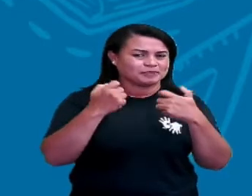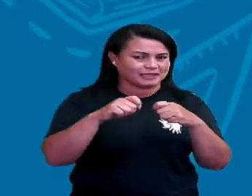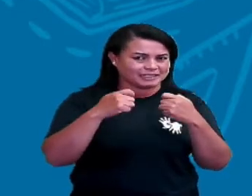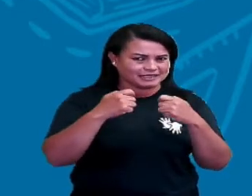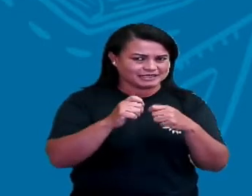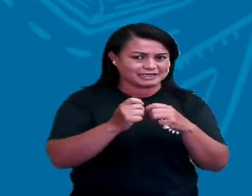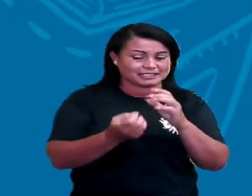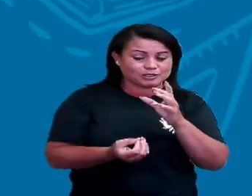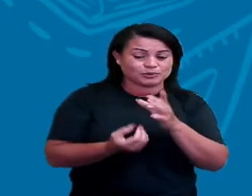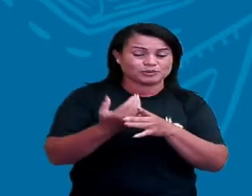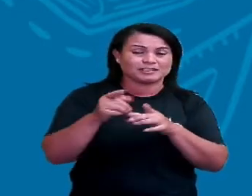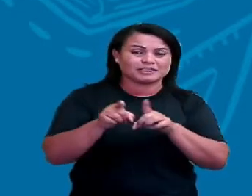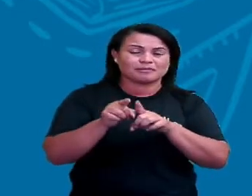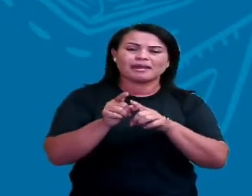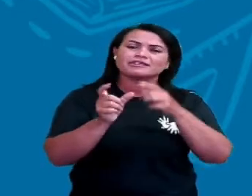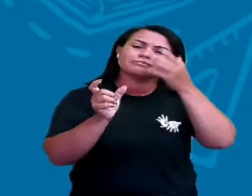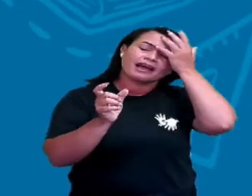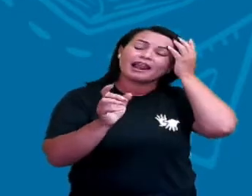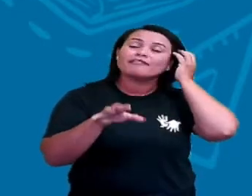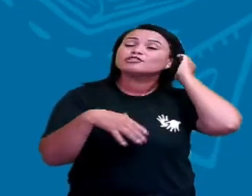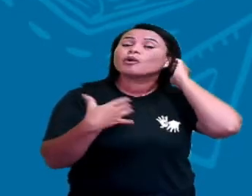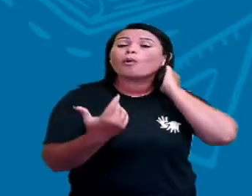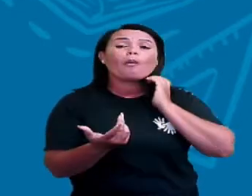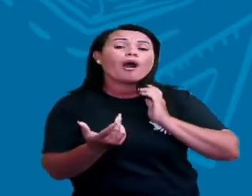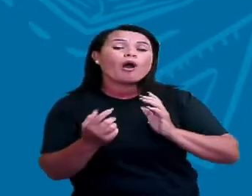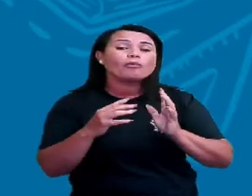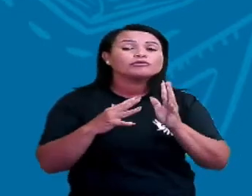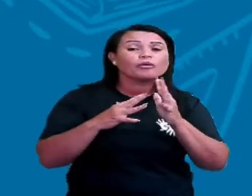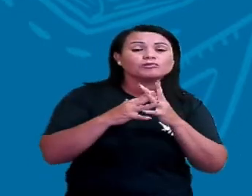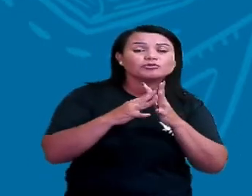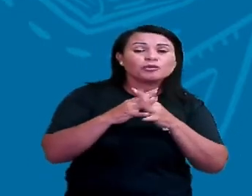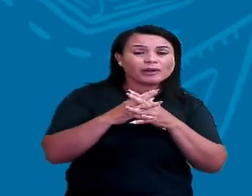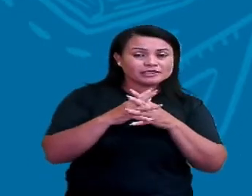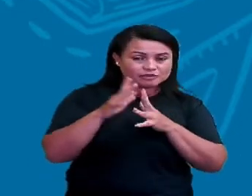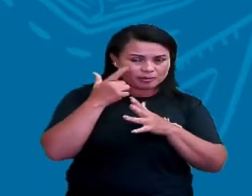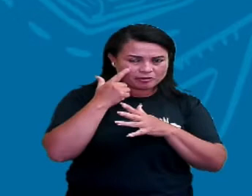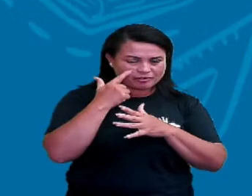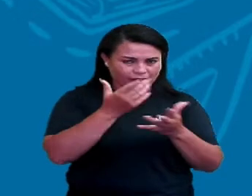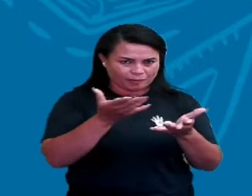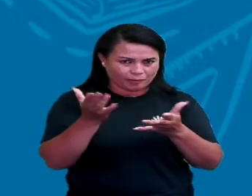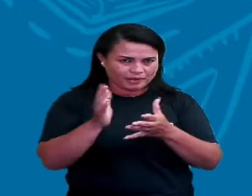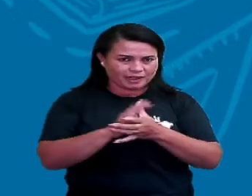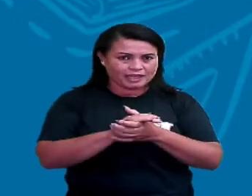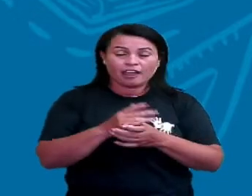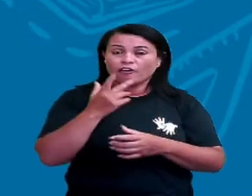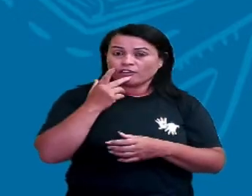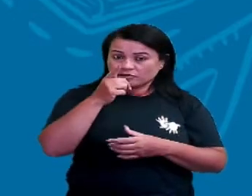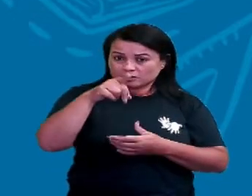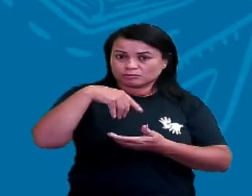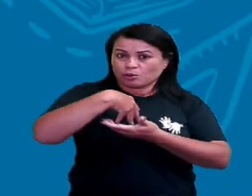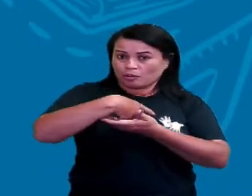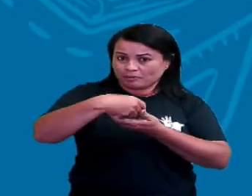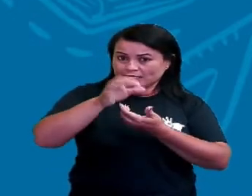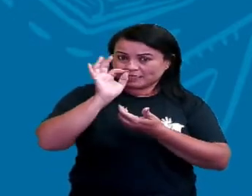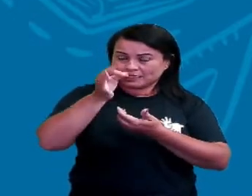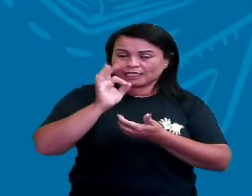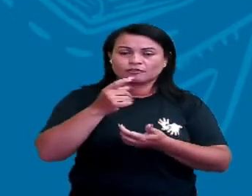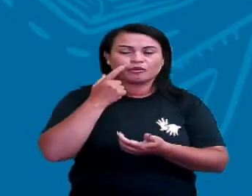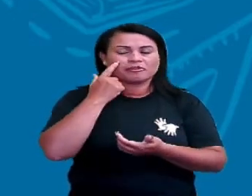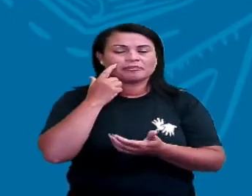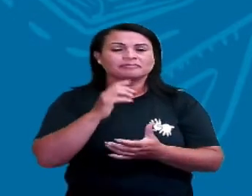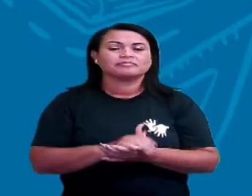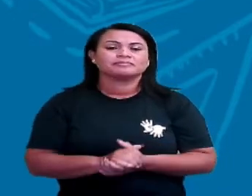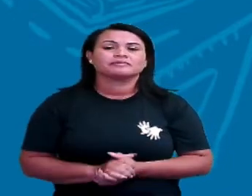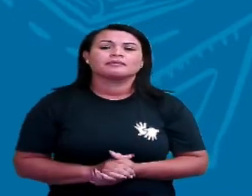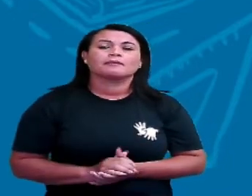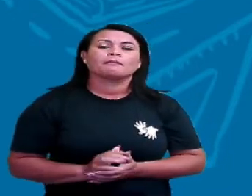as palavras. Quais são as consoantes, professora? Vamos comigo agora? Eu digo daqui e vocês dizem de casa, tá certo? Então, vamos